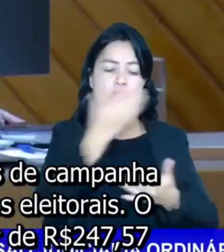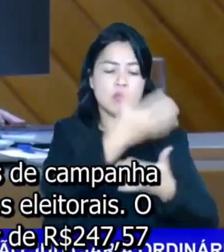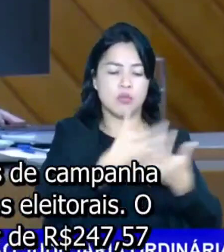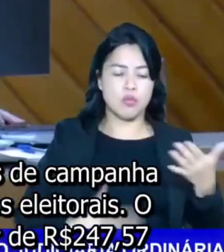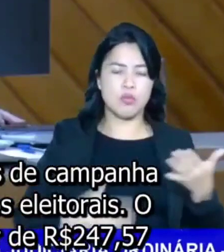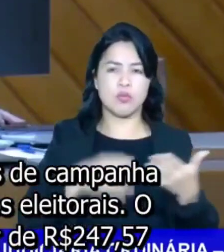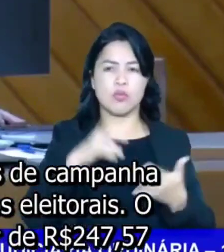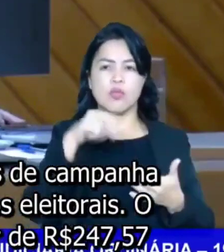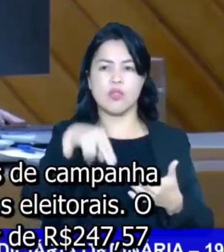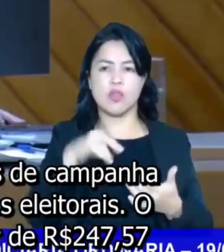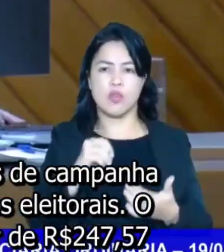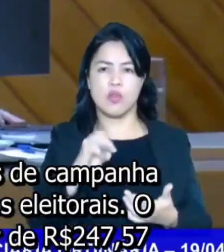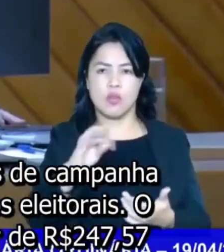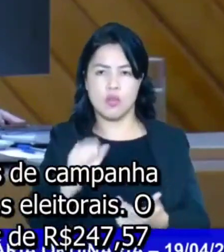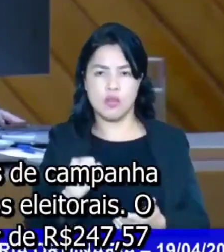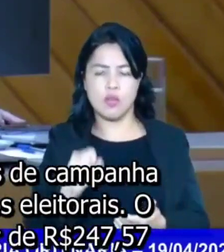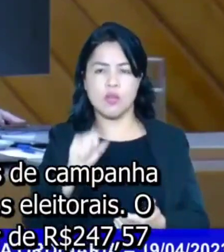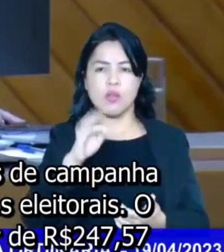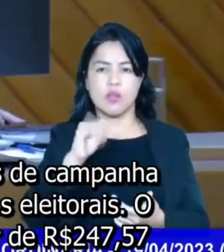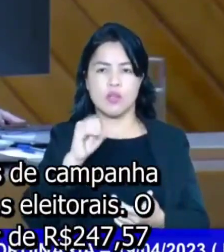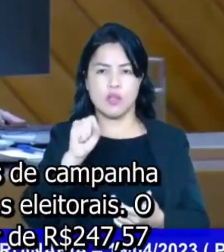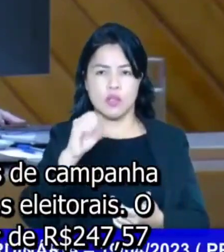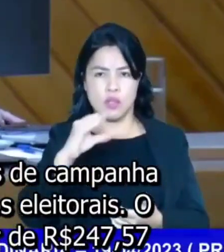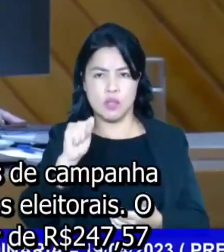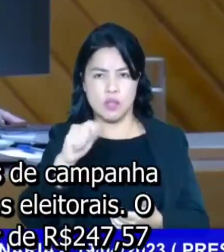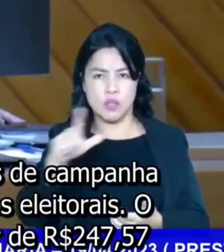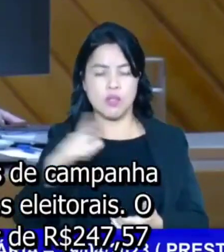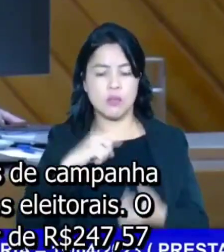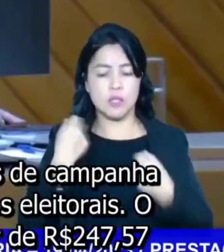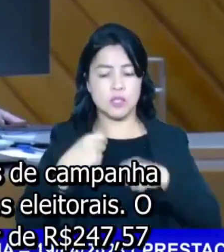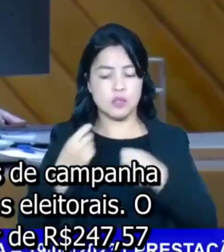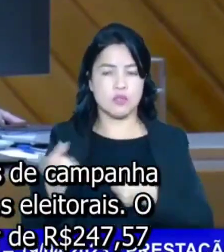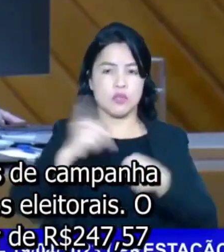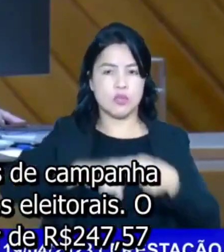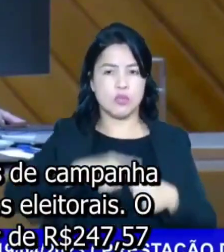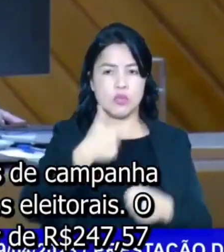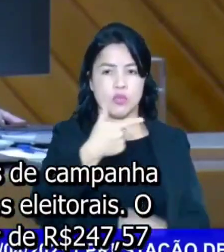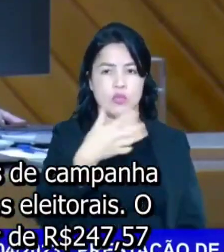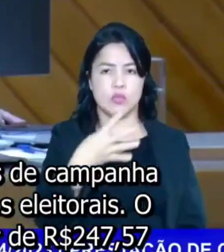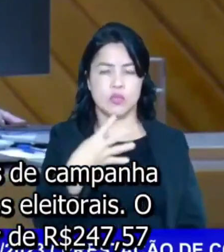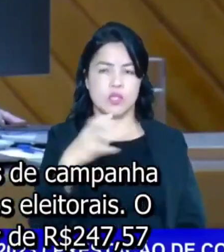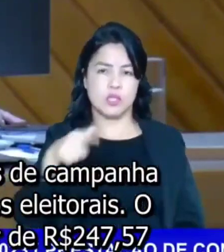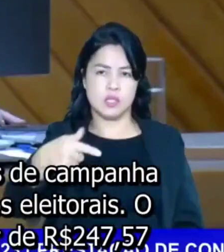de gastos eleitorais. O órgão técnico também sugeriu a devolução do valor de R$